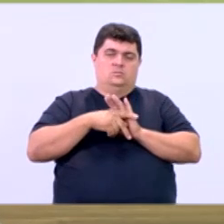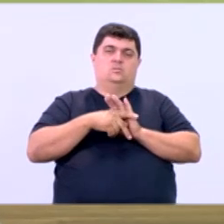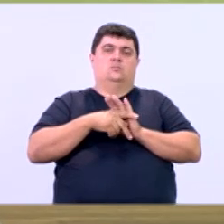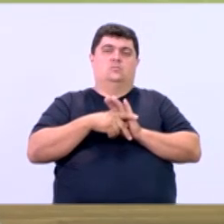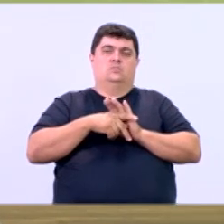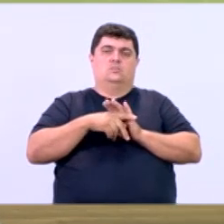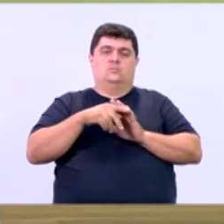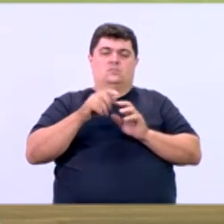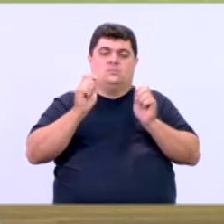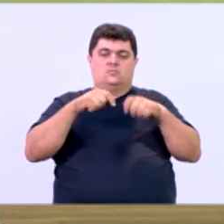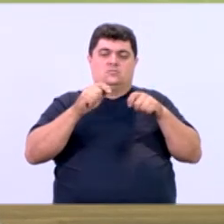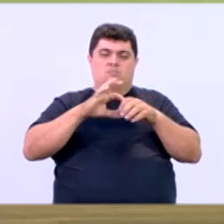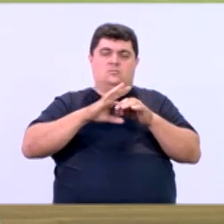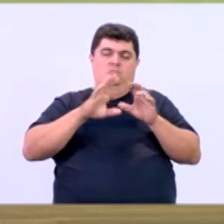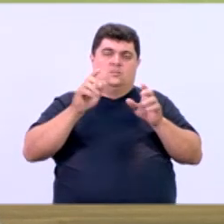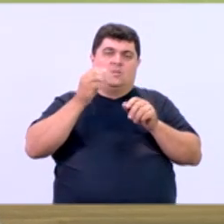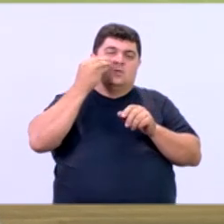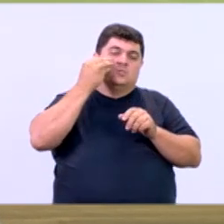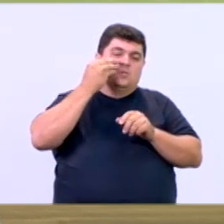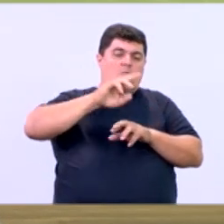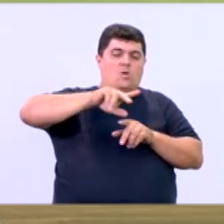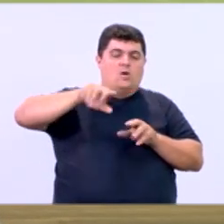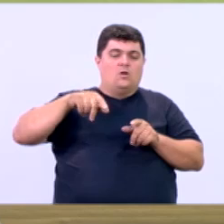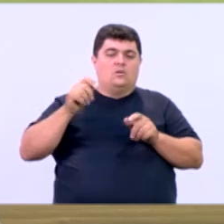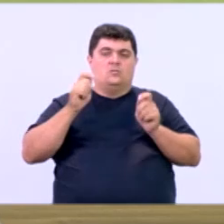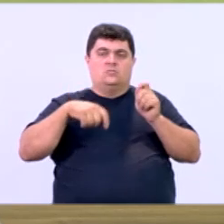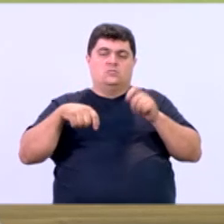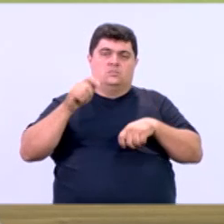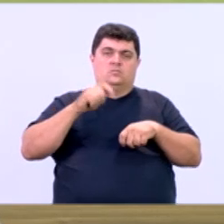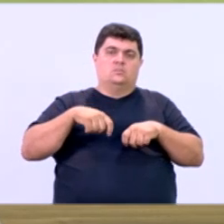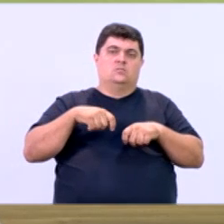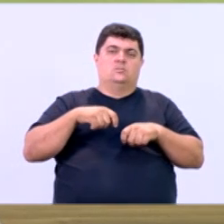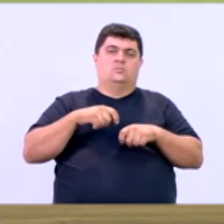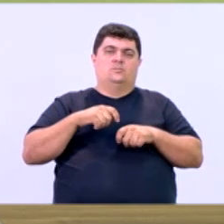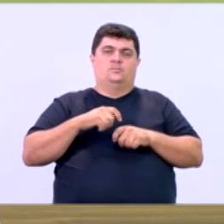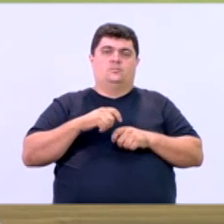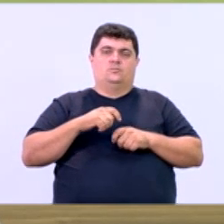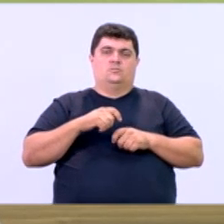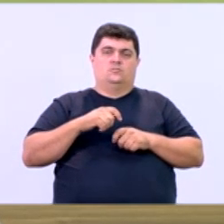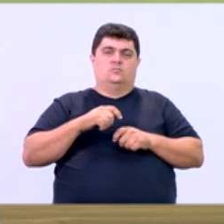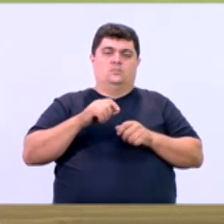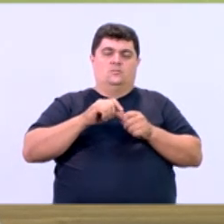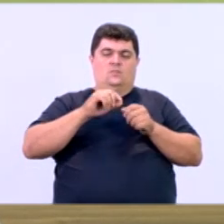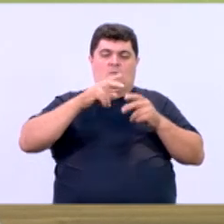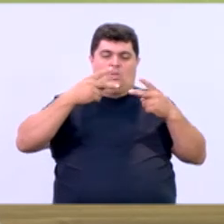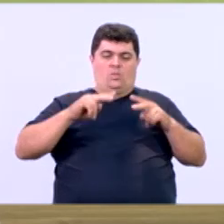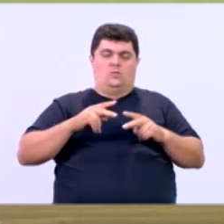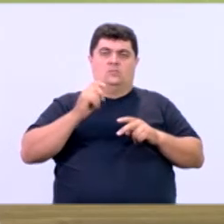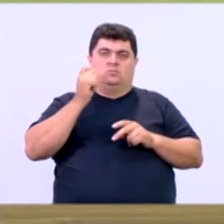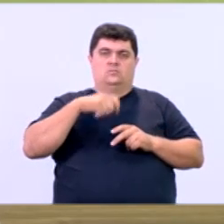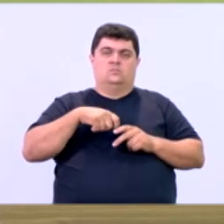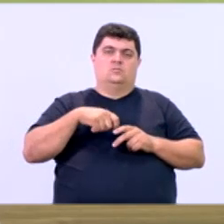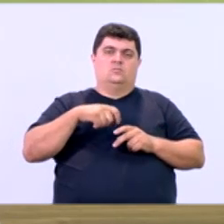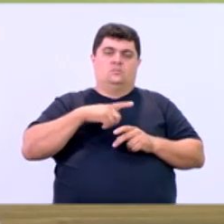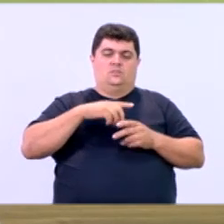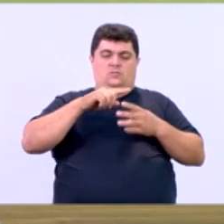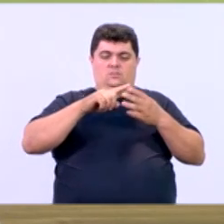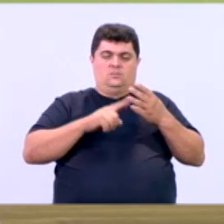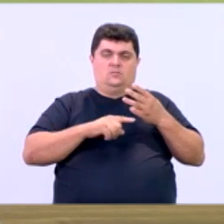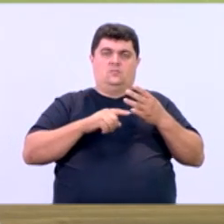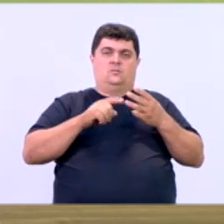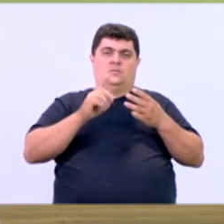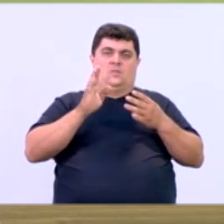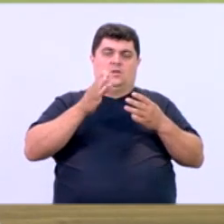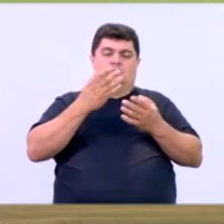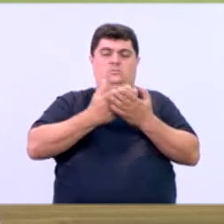que permite algumas ações, algumas interações, né, com os elementos dessa página. Então essas são as 3 camadas que já